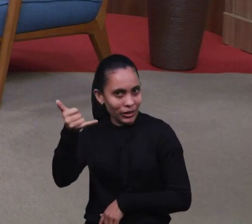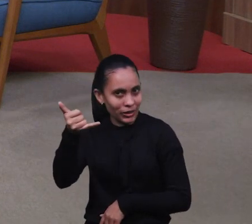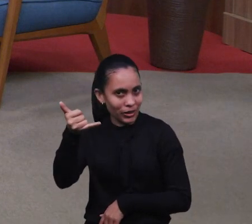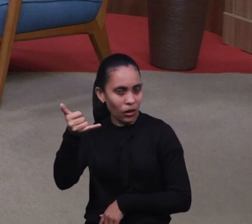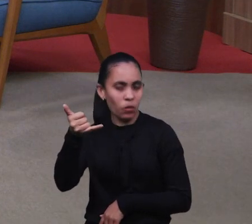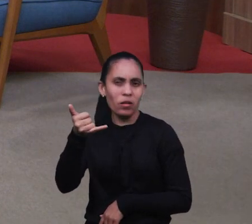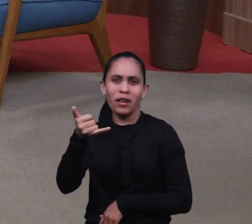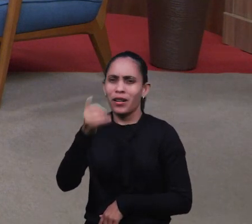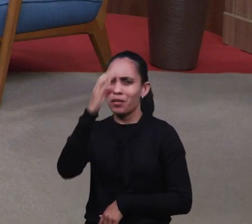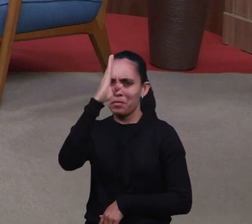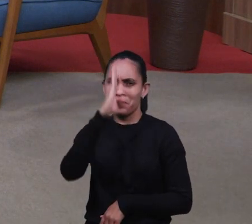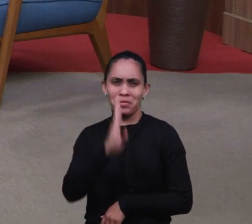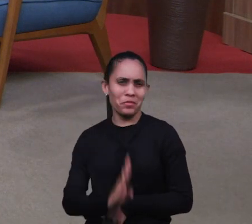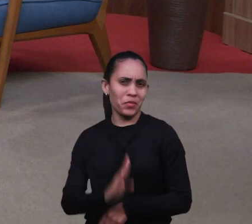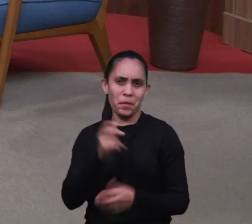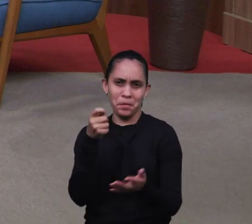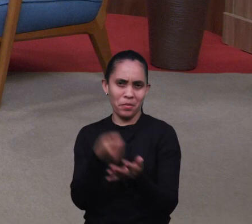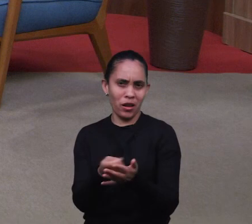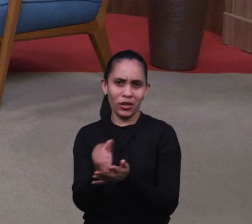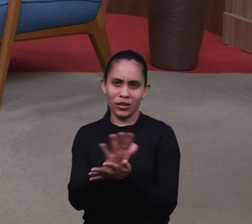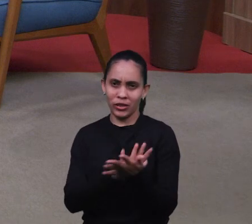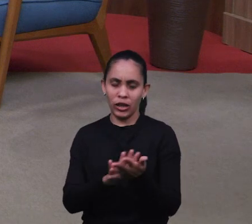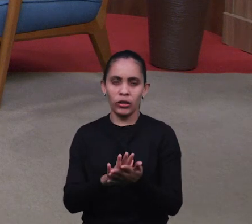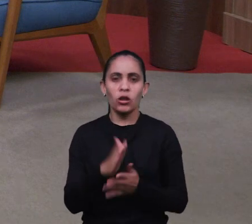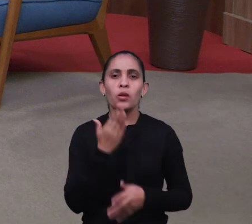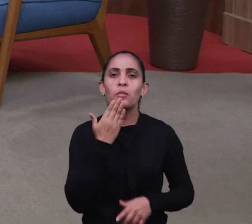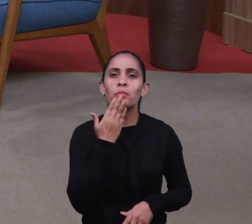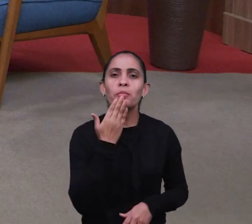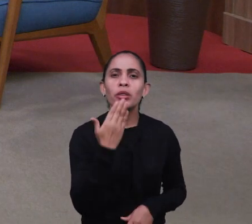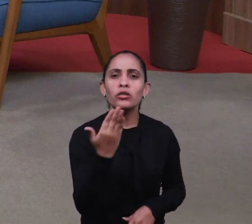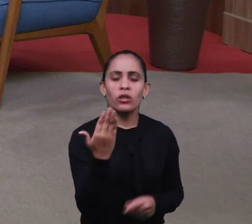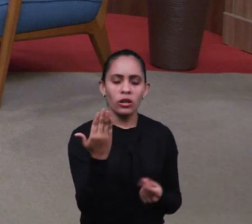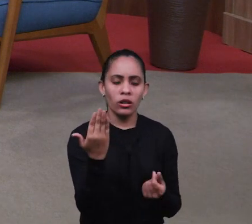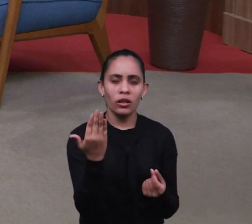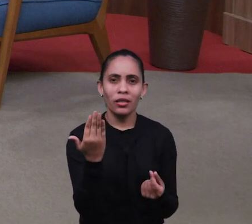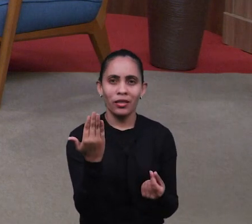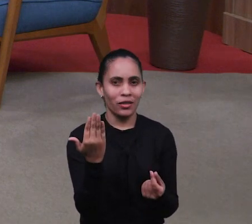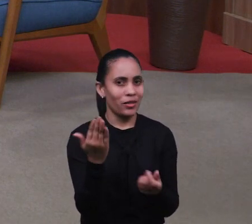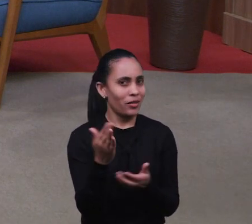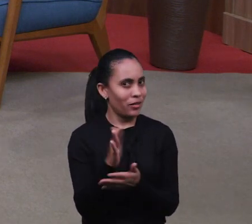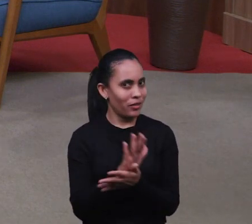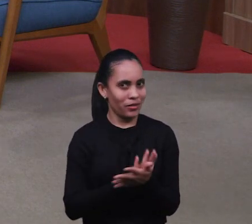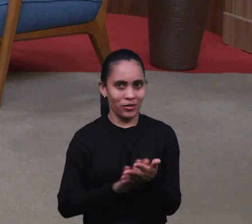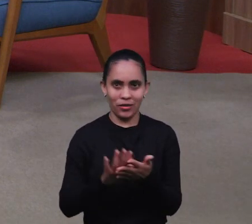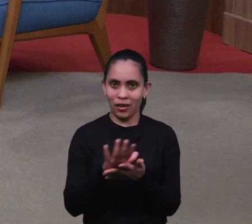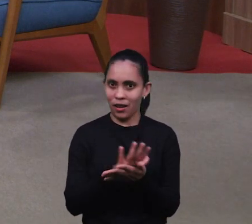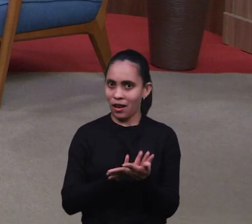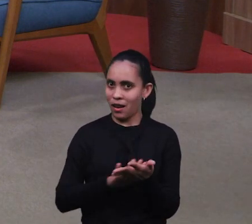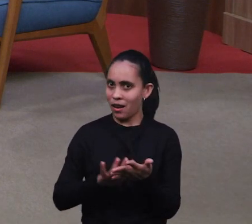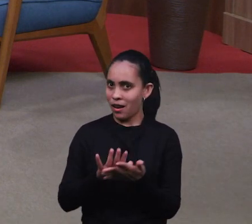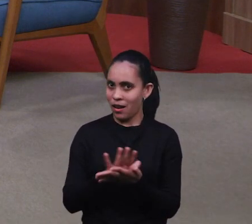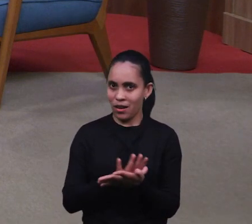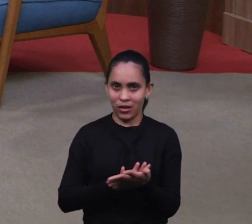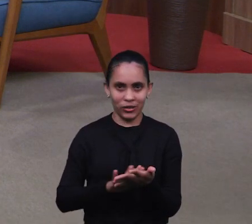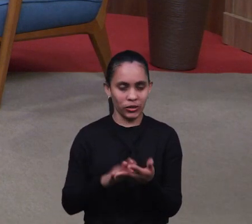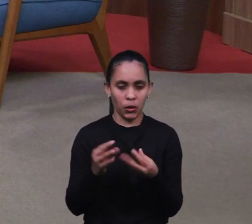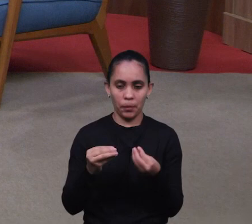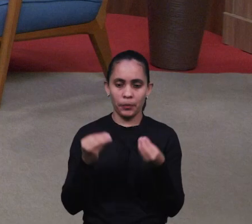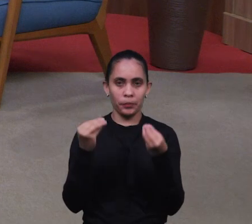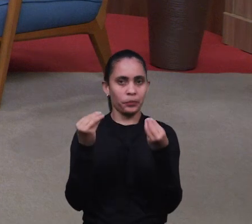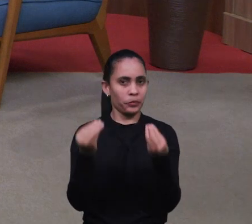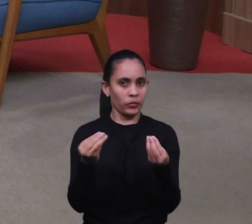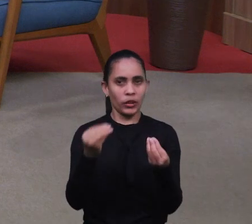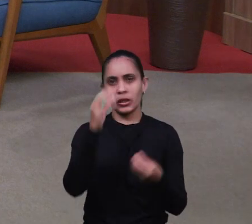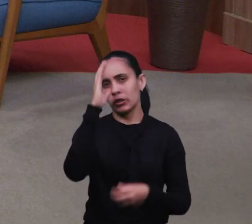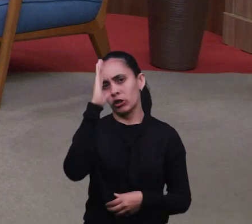seu aparelho será redirecionado para esta ligação, que, repito, é gratuita. E mais, nós não vamos te pedir